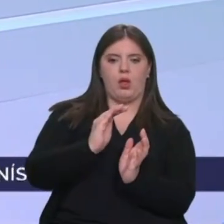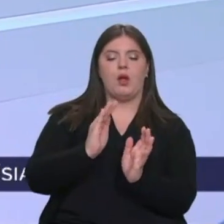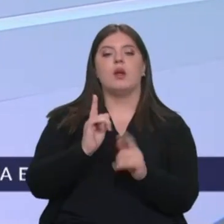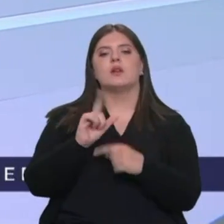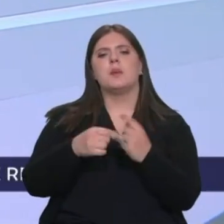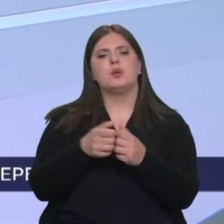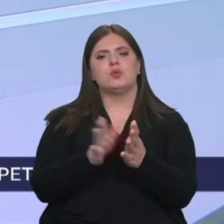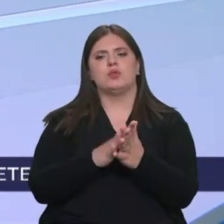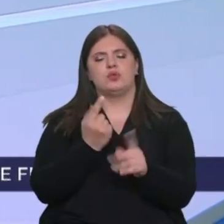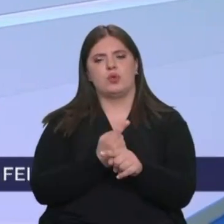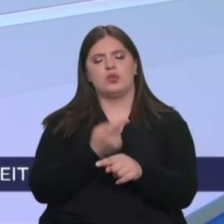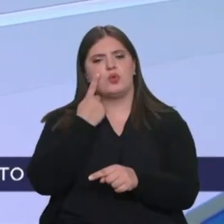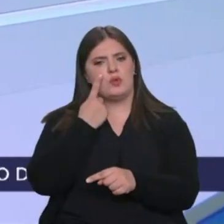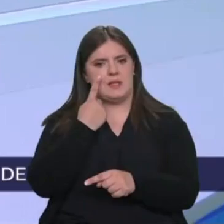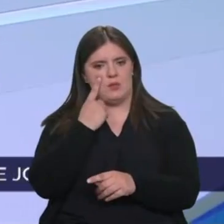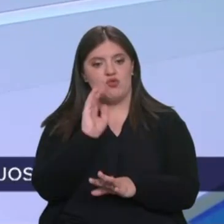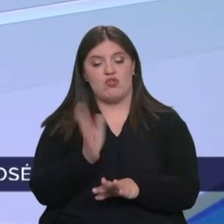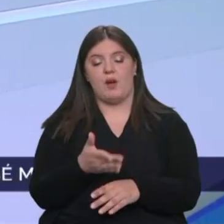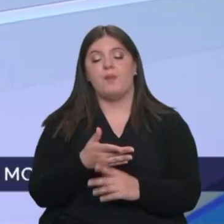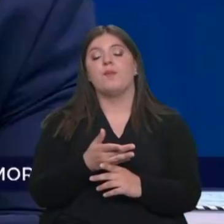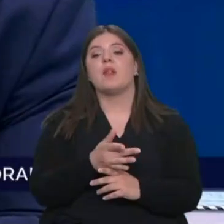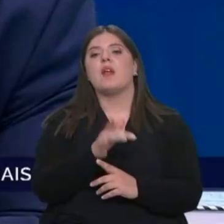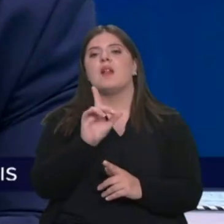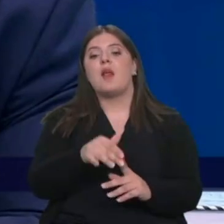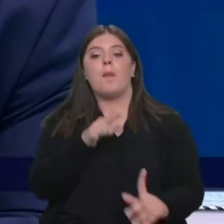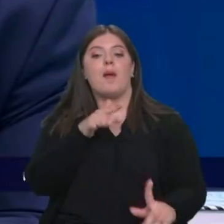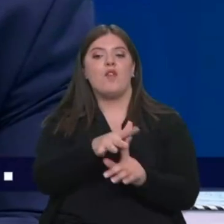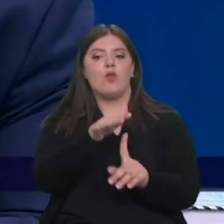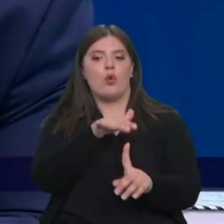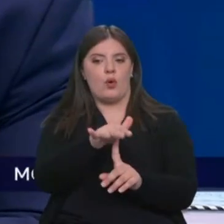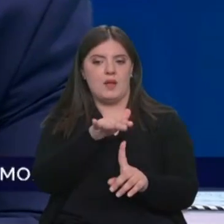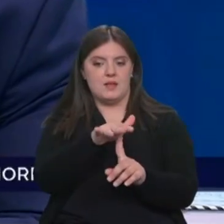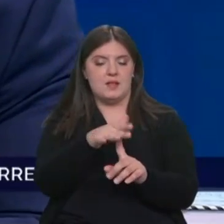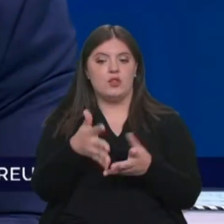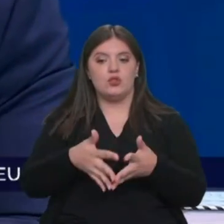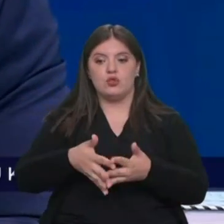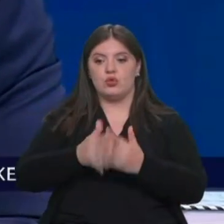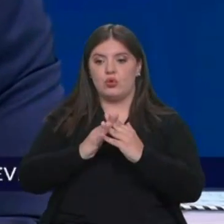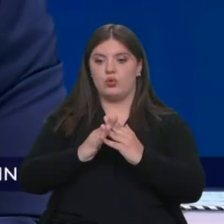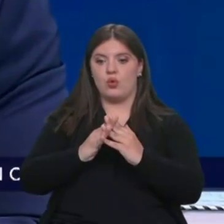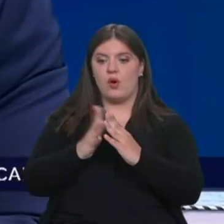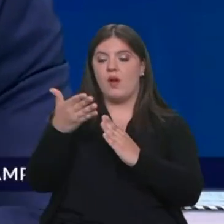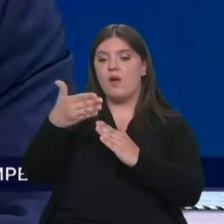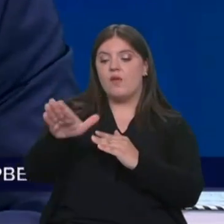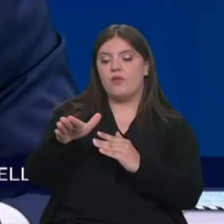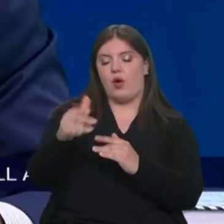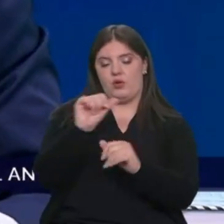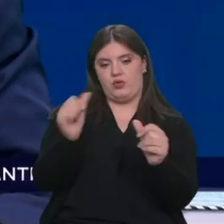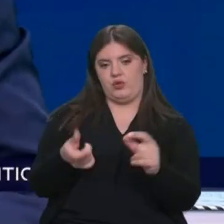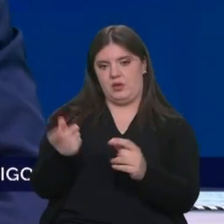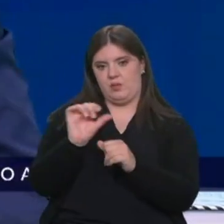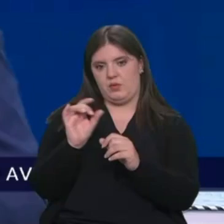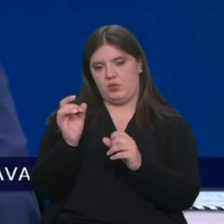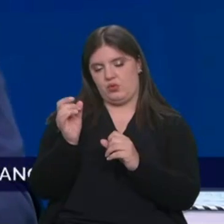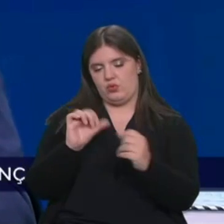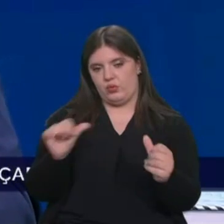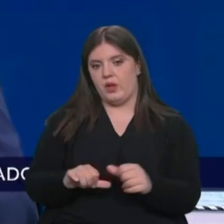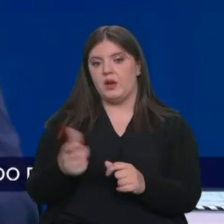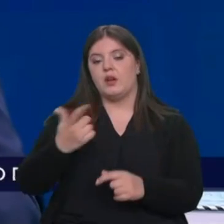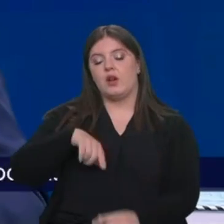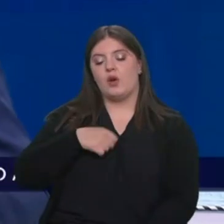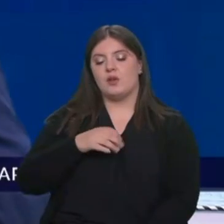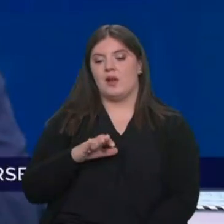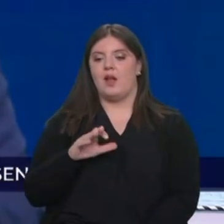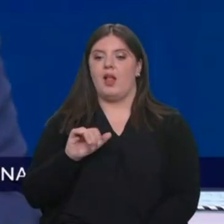já conhecemos, mas também a influência de estruturas que estão fora do sistema solar e que a nossa heliosfera não